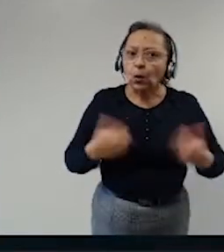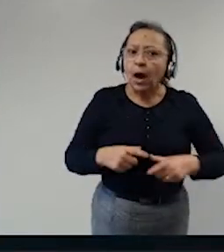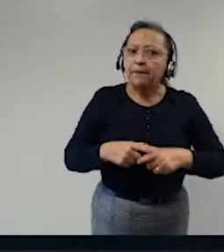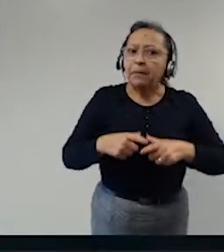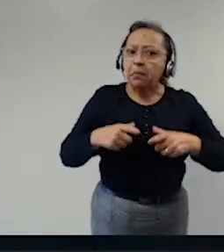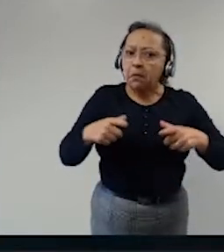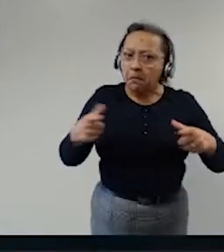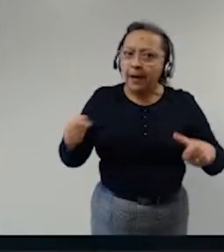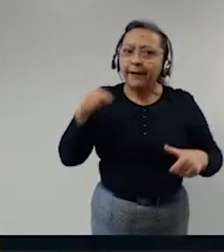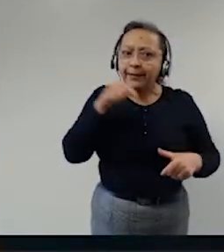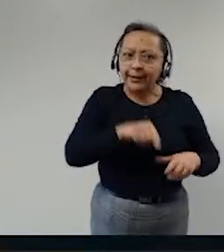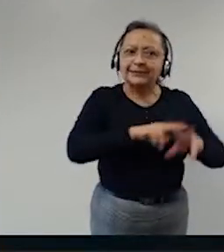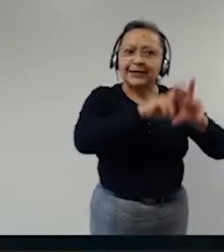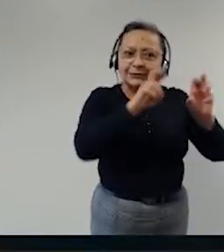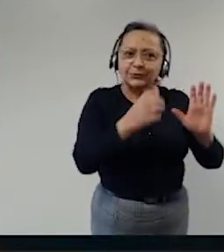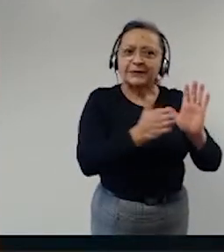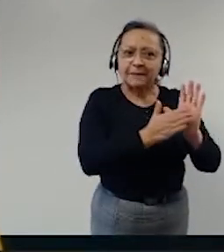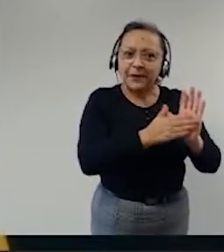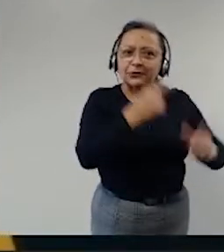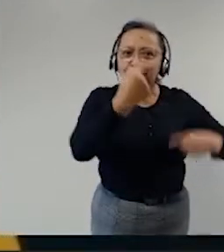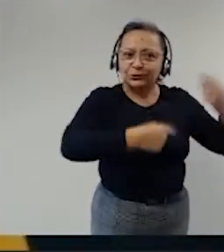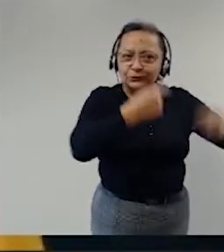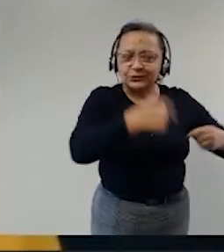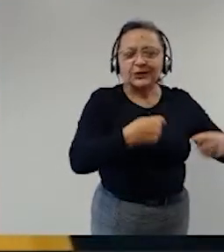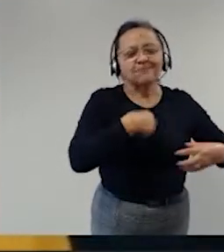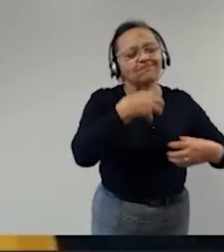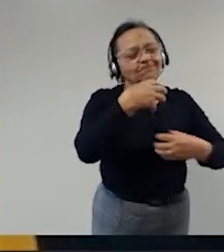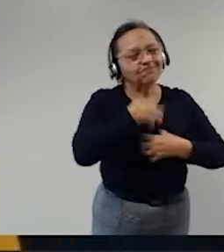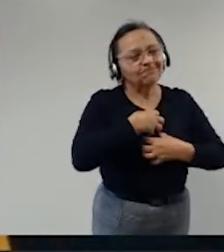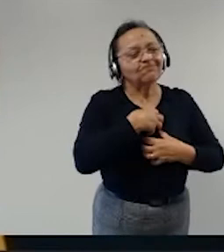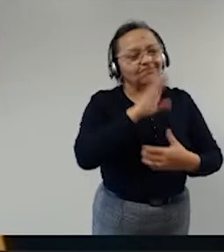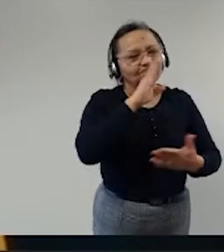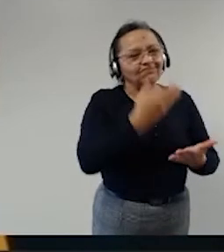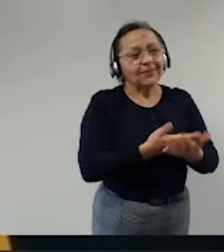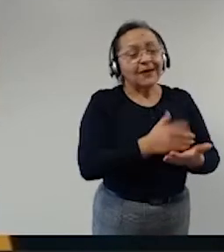discussão, eu acredito que ela torna-se também